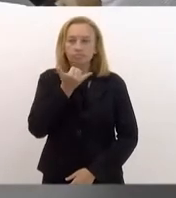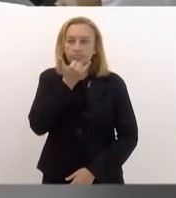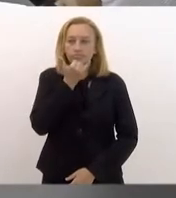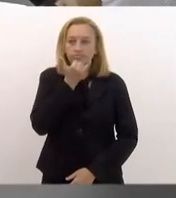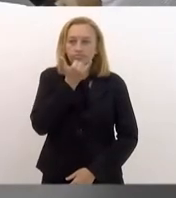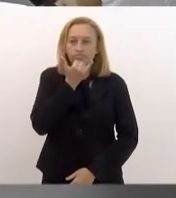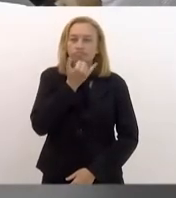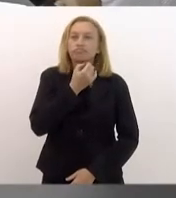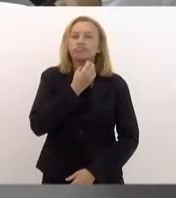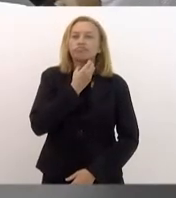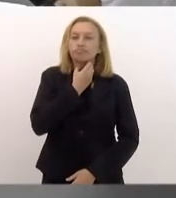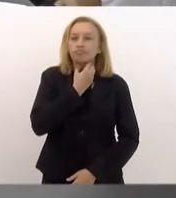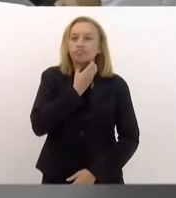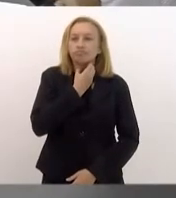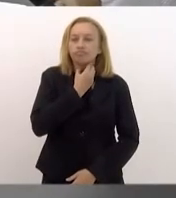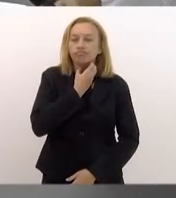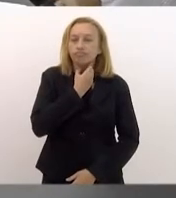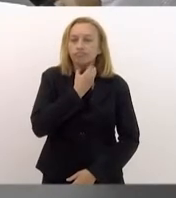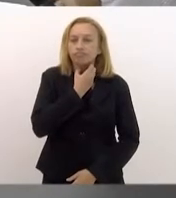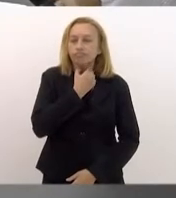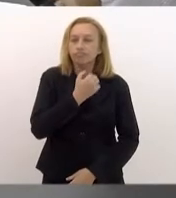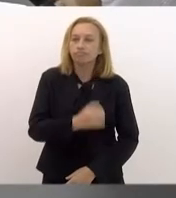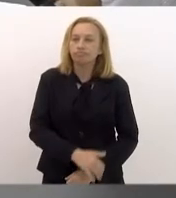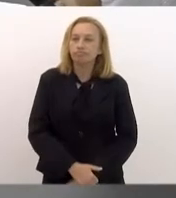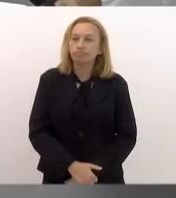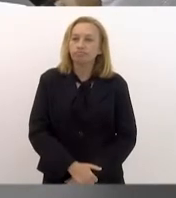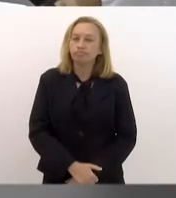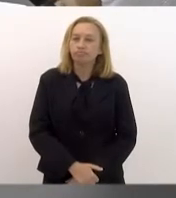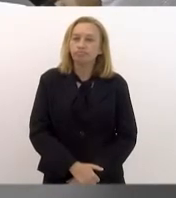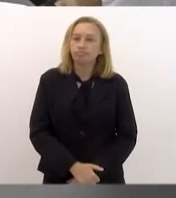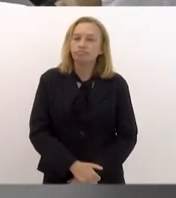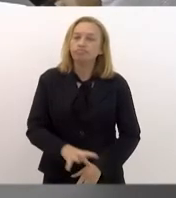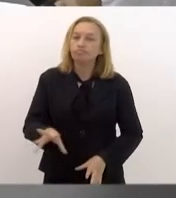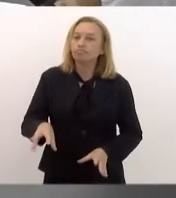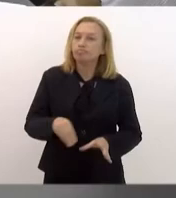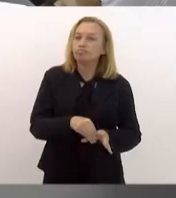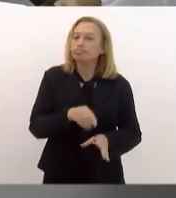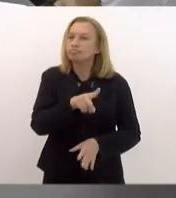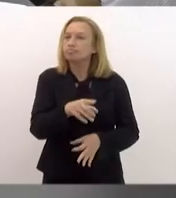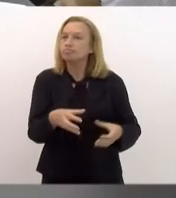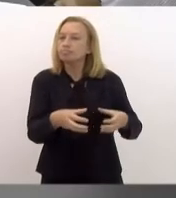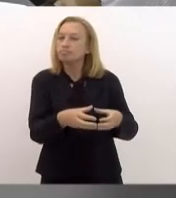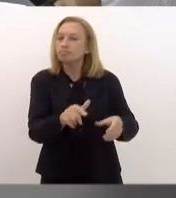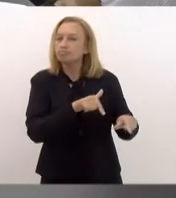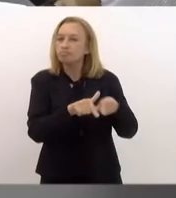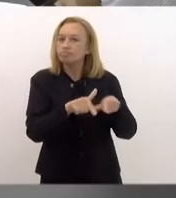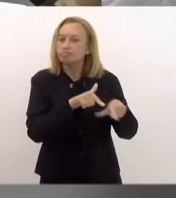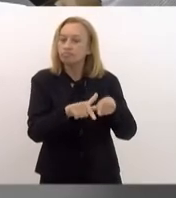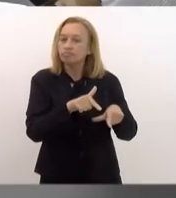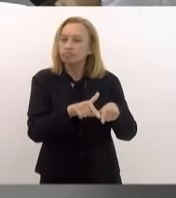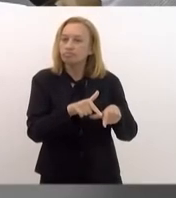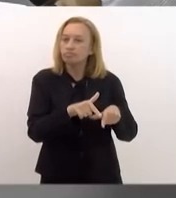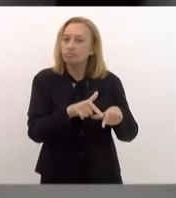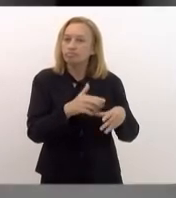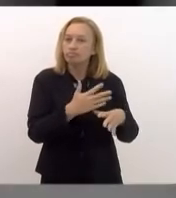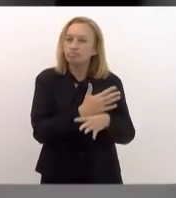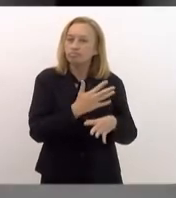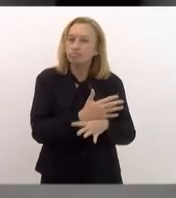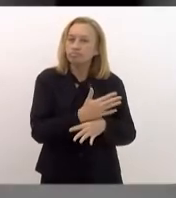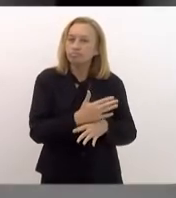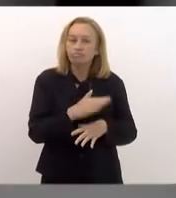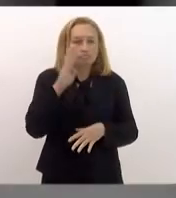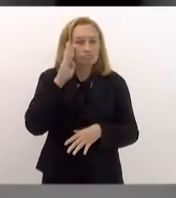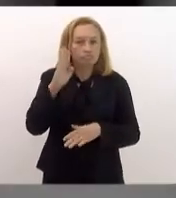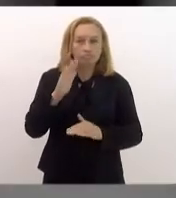para não perder o gancho. Dentro daquele grupo de trabalho que a gente conversou sobre ocupação urbana, é fundamental nós envolvermos